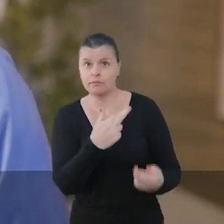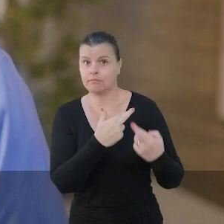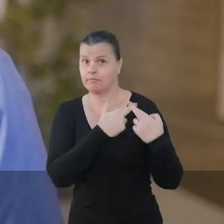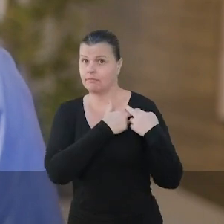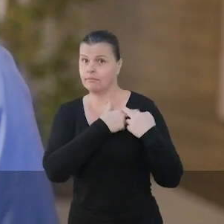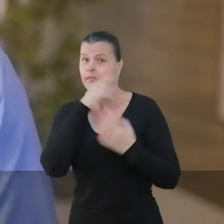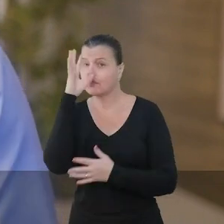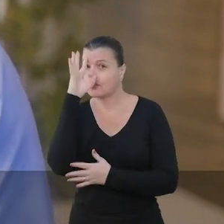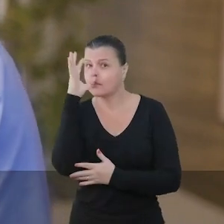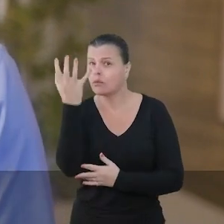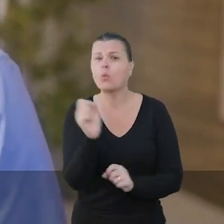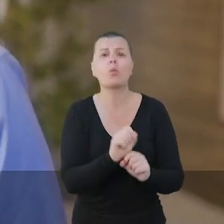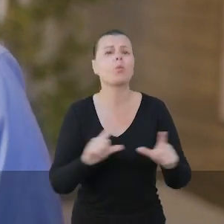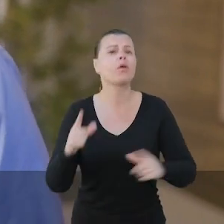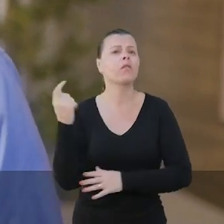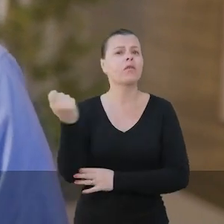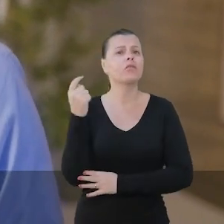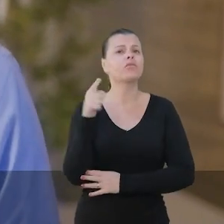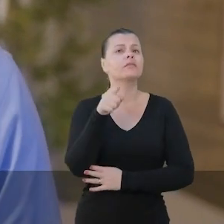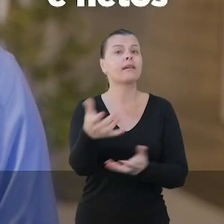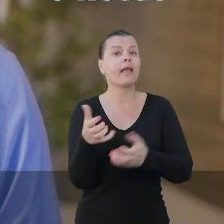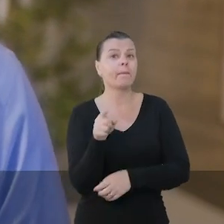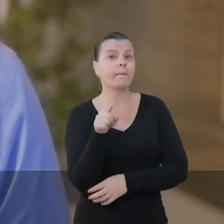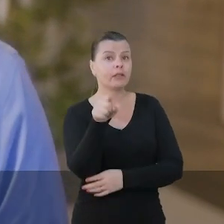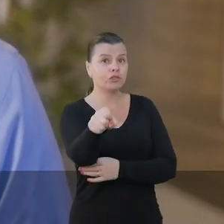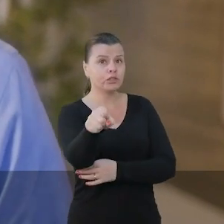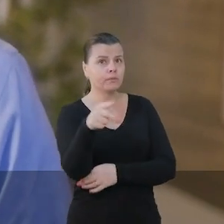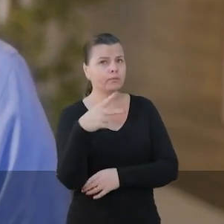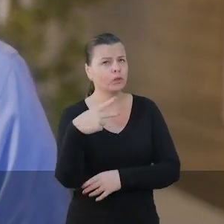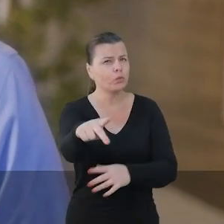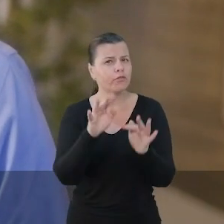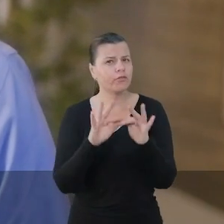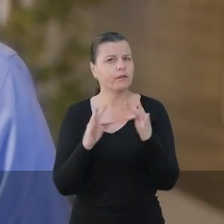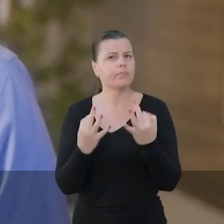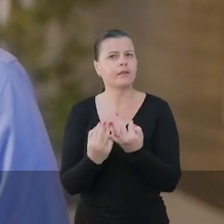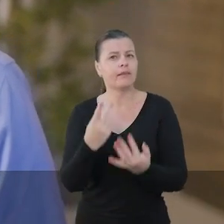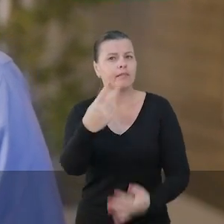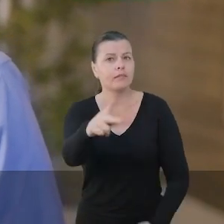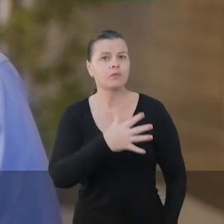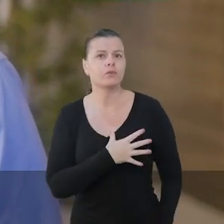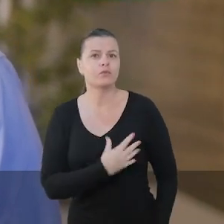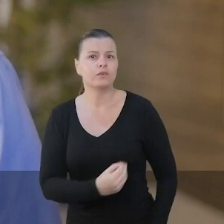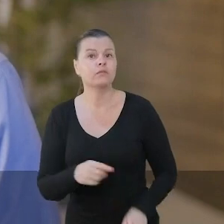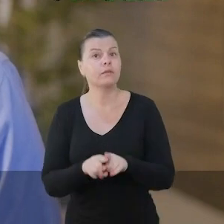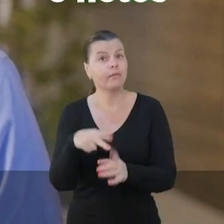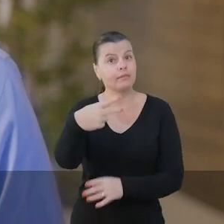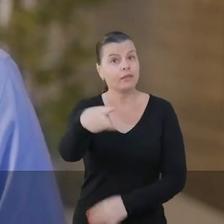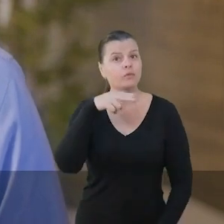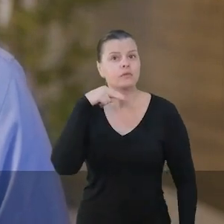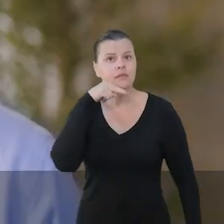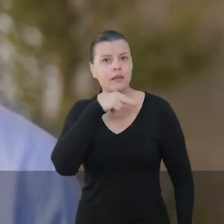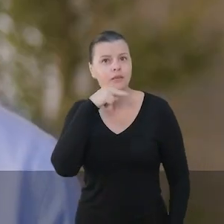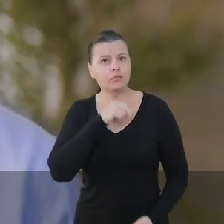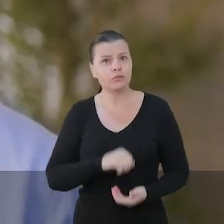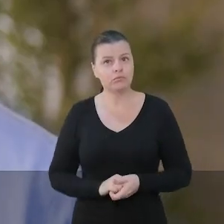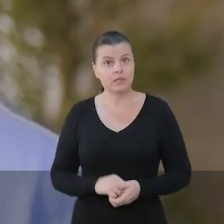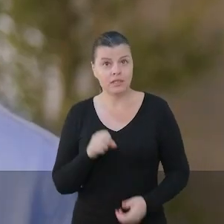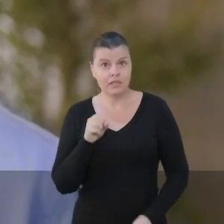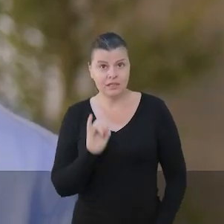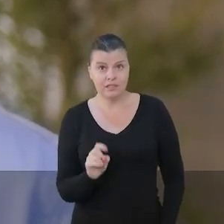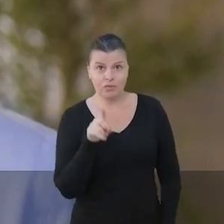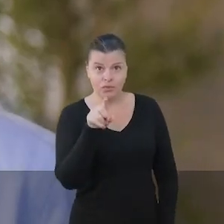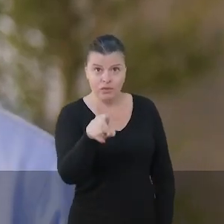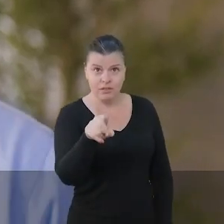mãos decidir que Rio Grande queres para ti, tua família, teus filhos e teus netos. Se a